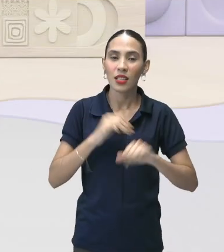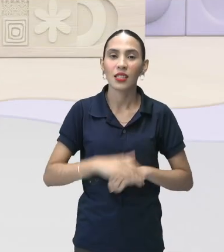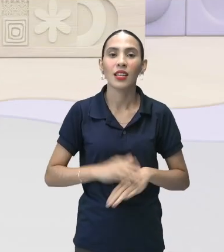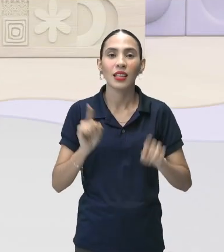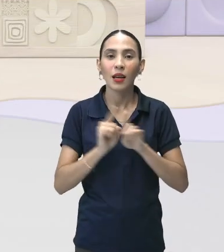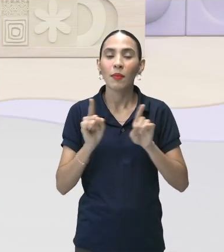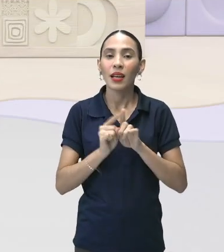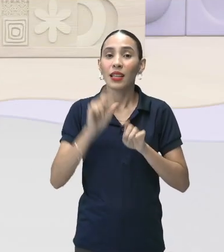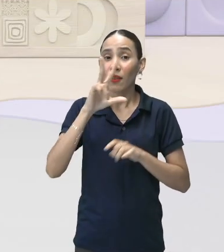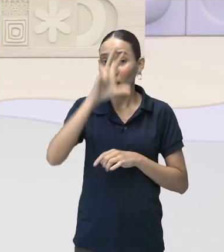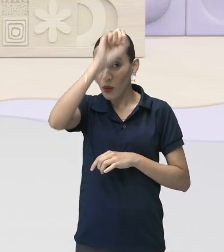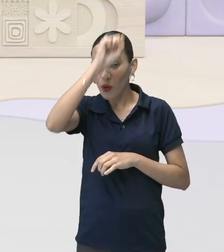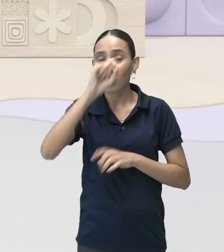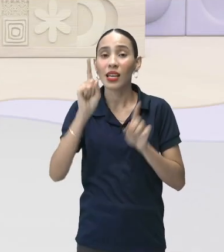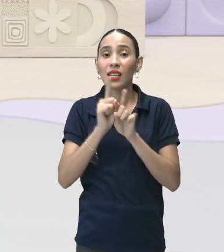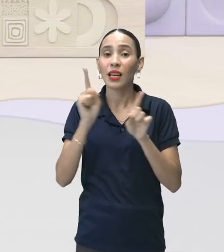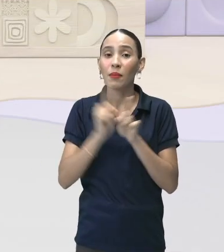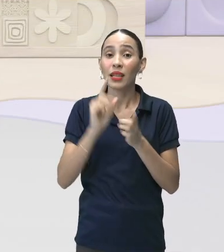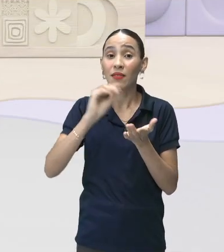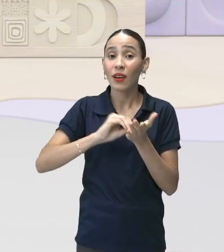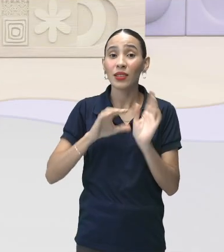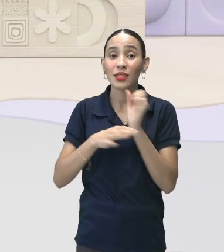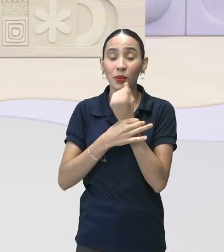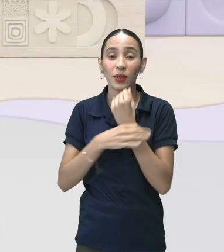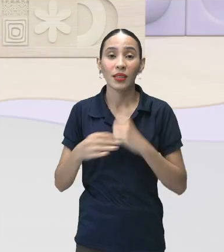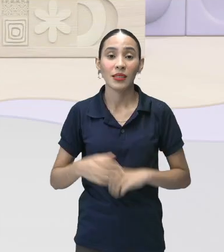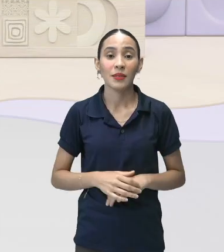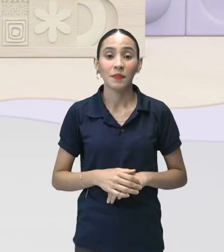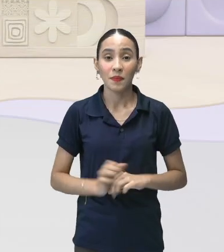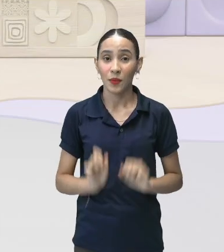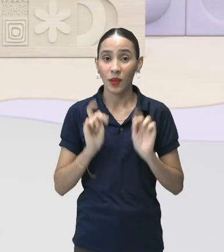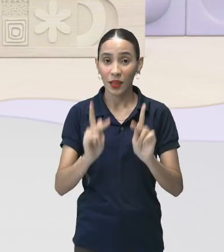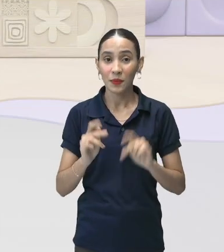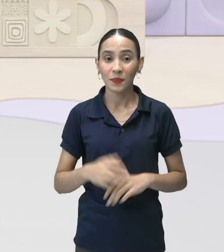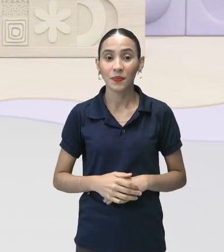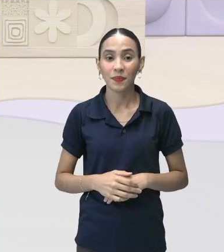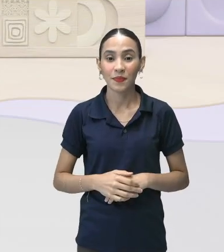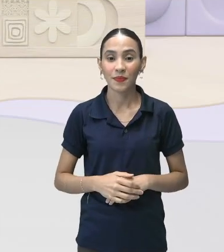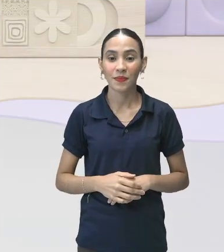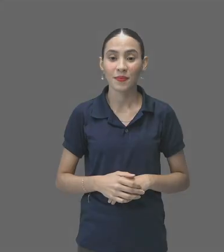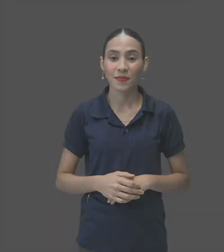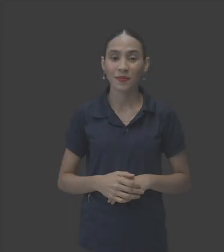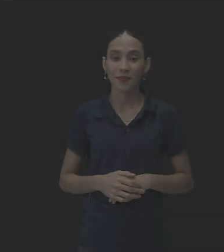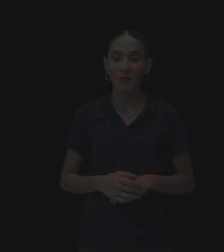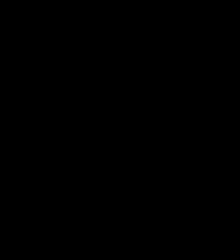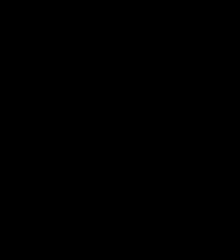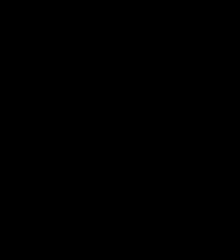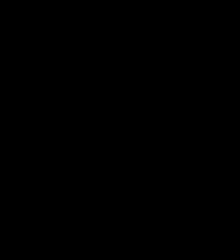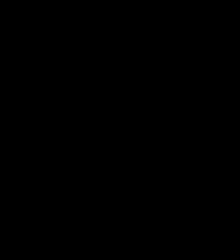da resiliência, das incertezas. Ok? Vamos lá?